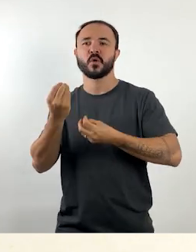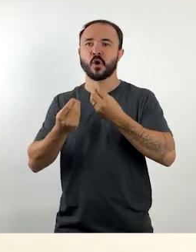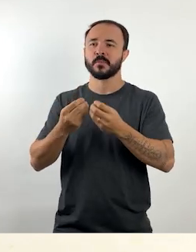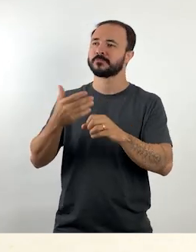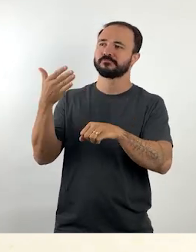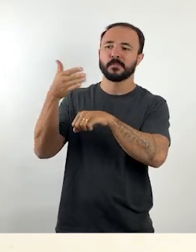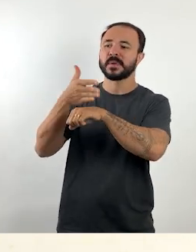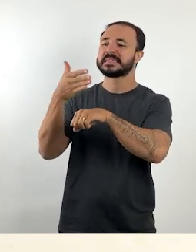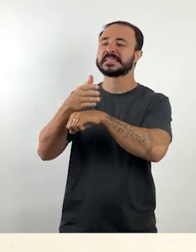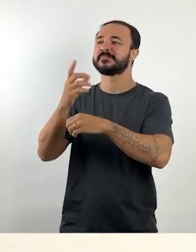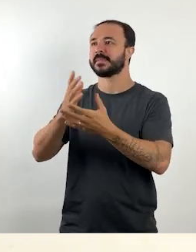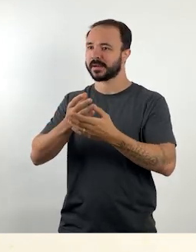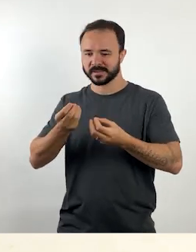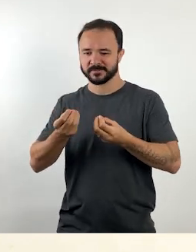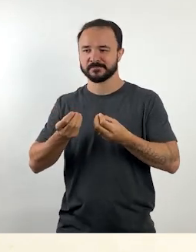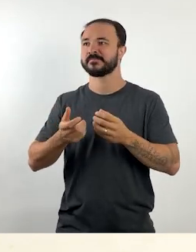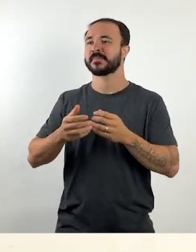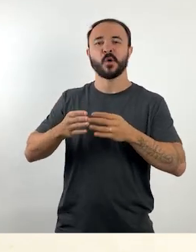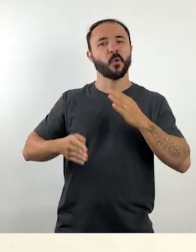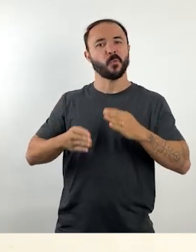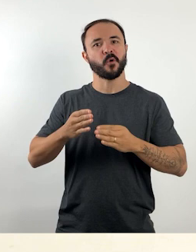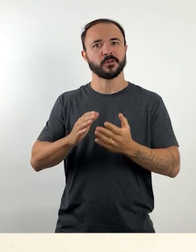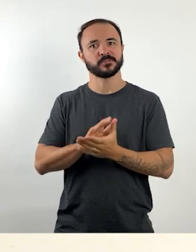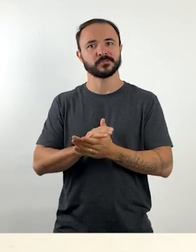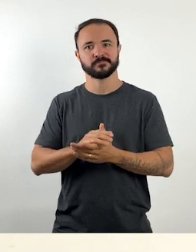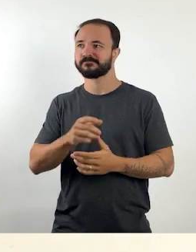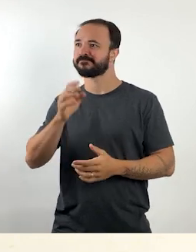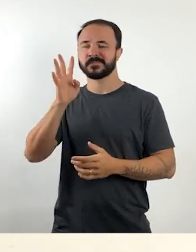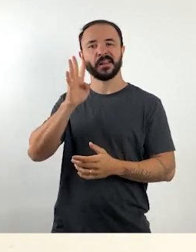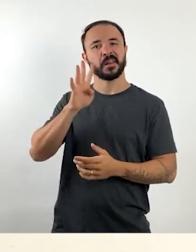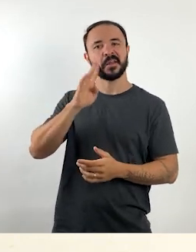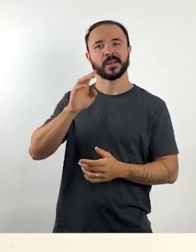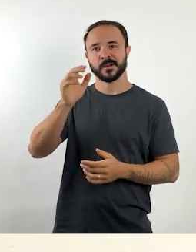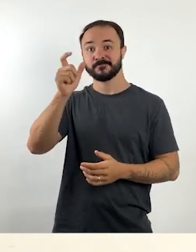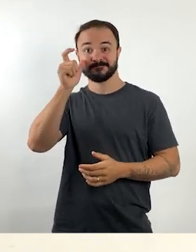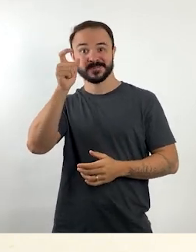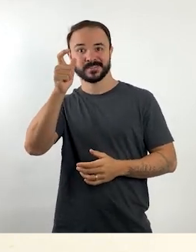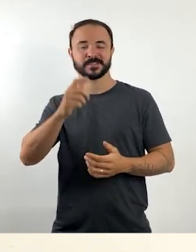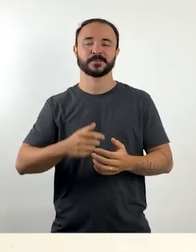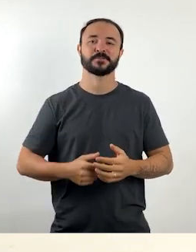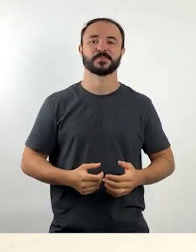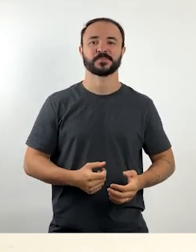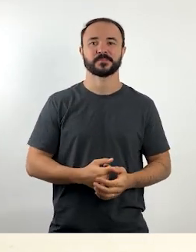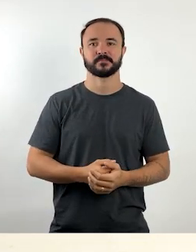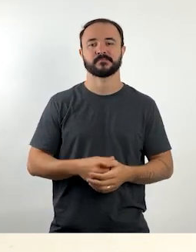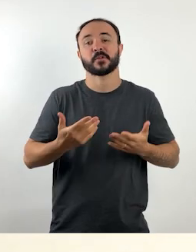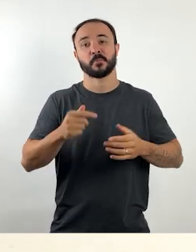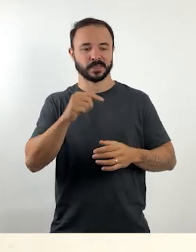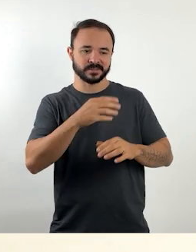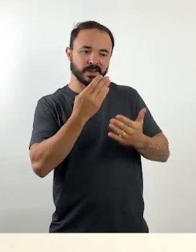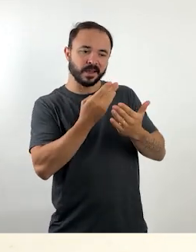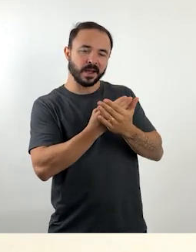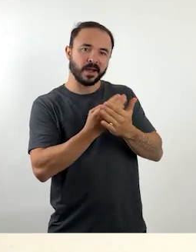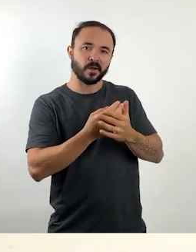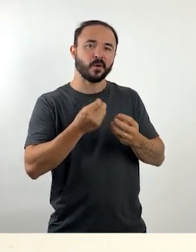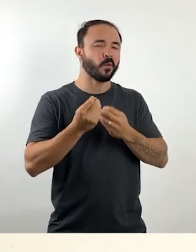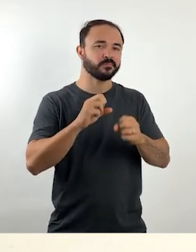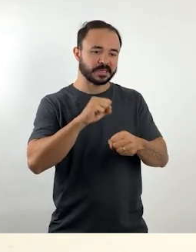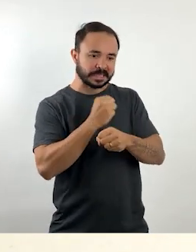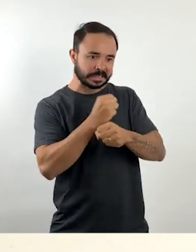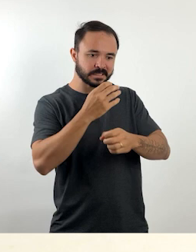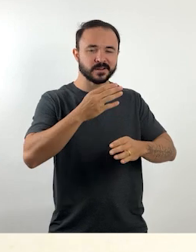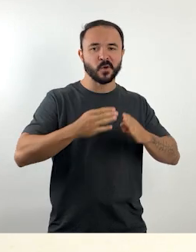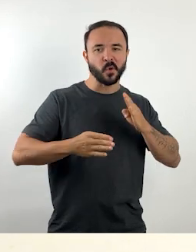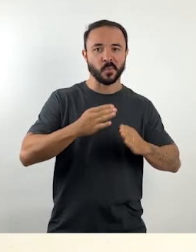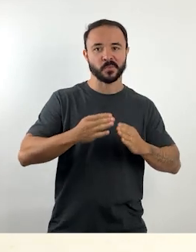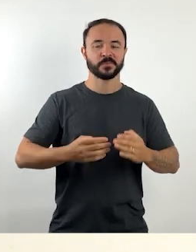participar das aulas. É algo muito interessante e estimula a nossa criatividade. Bom, Essa foi a nossa aula